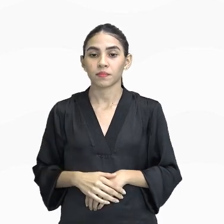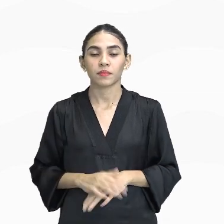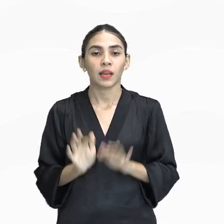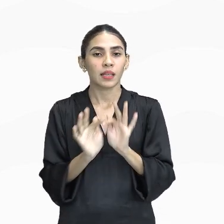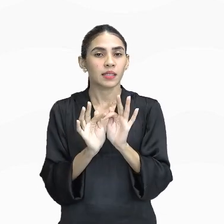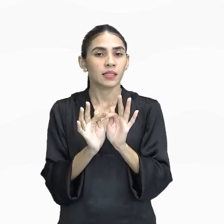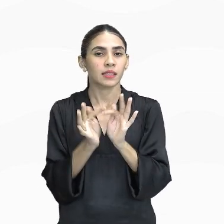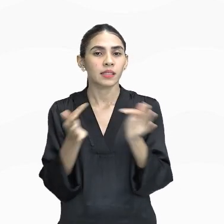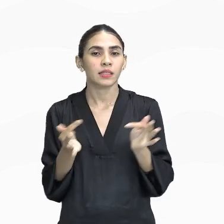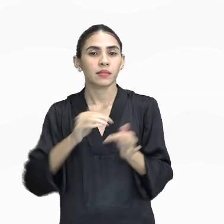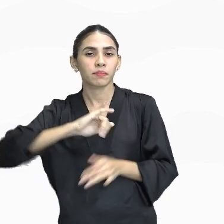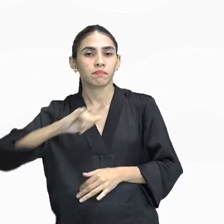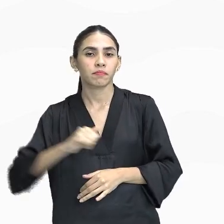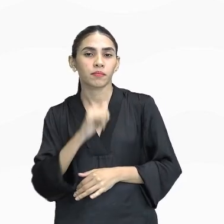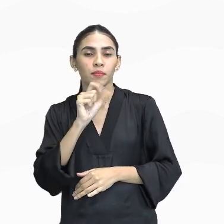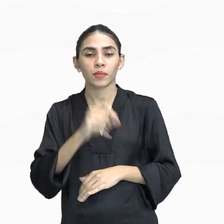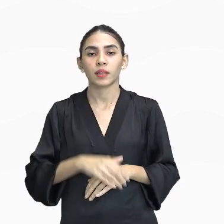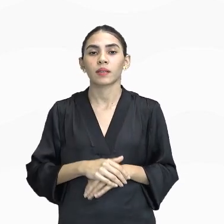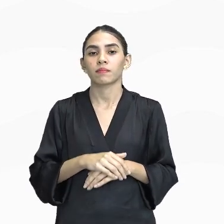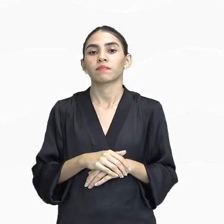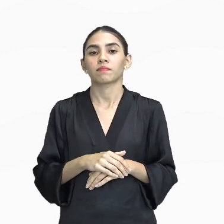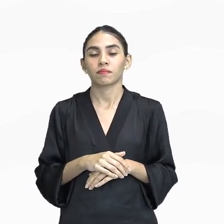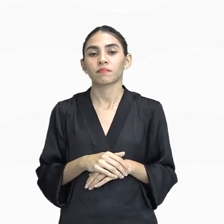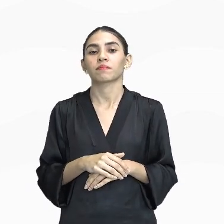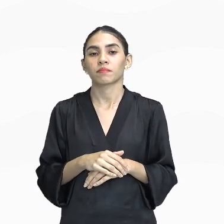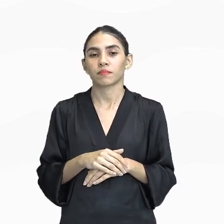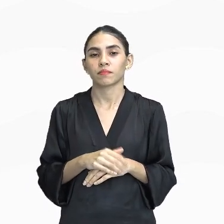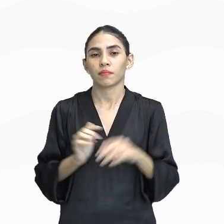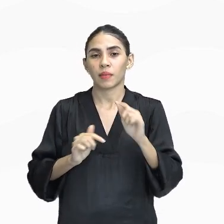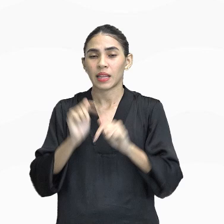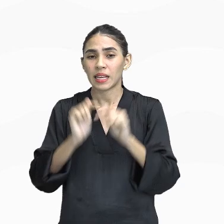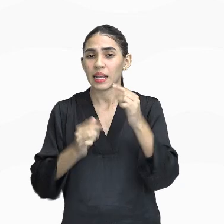simples aproveitamento dos recursos